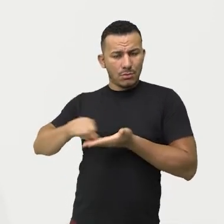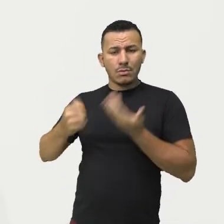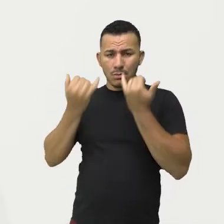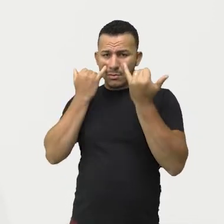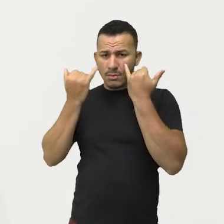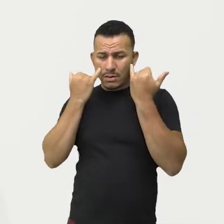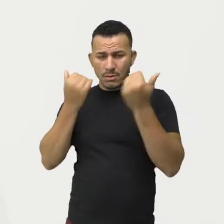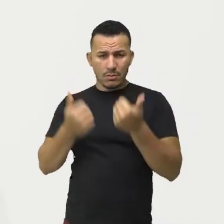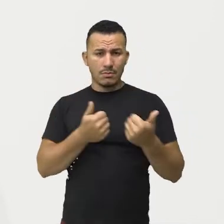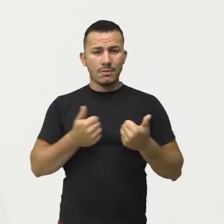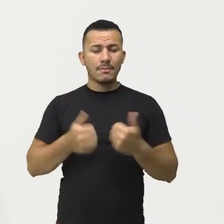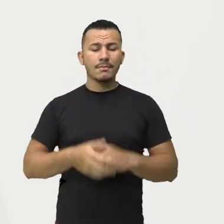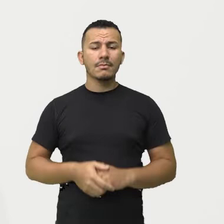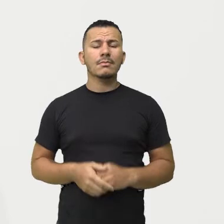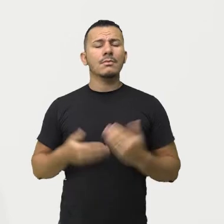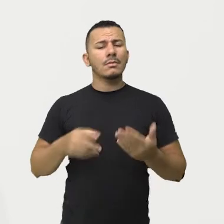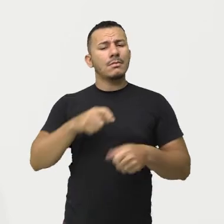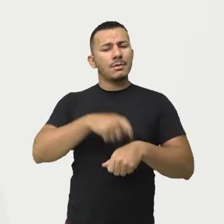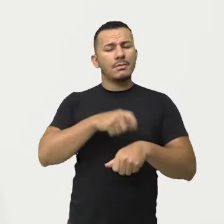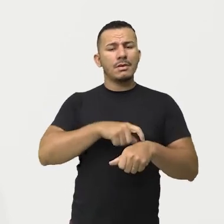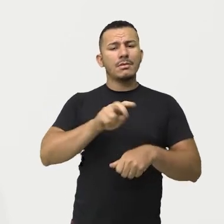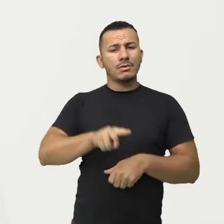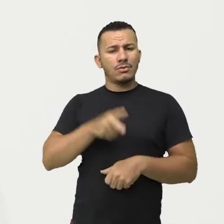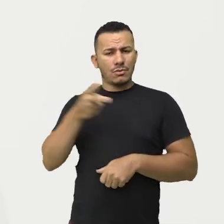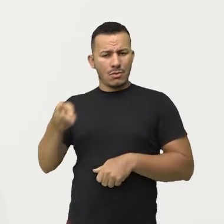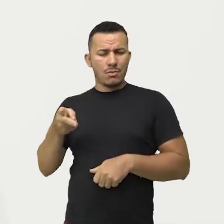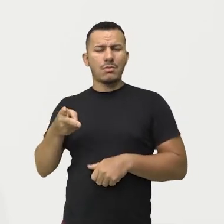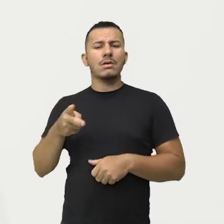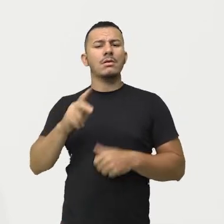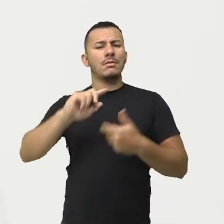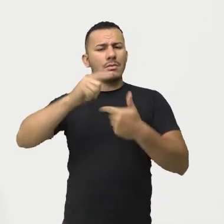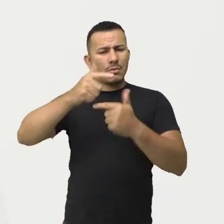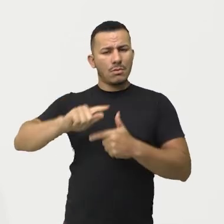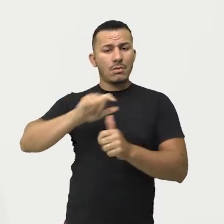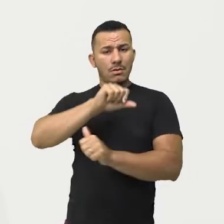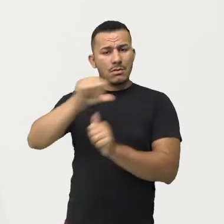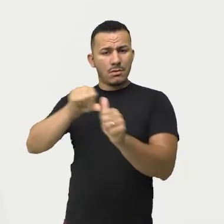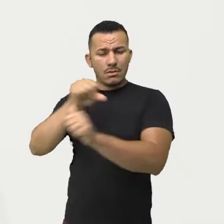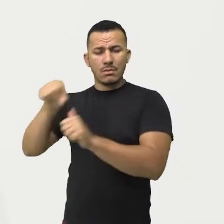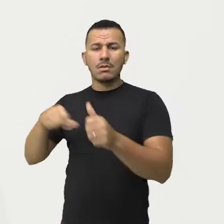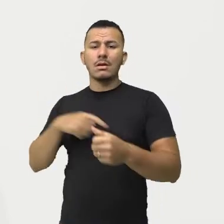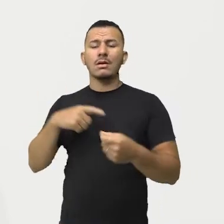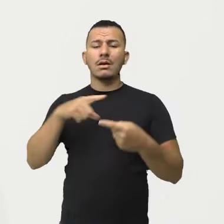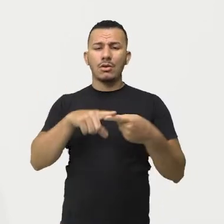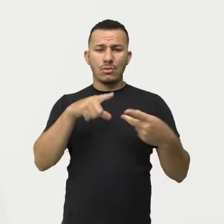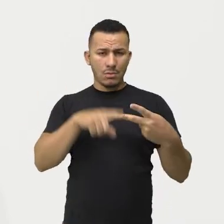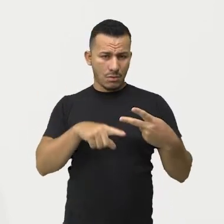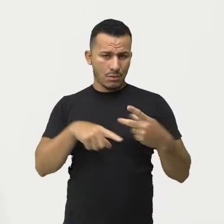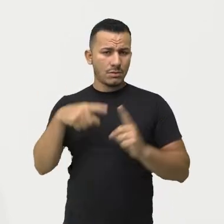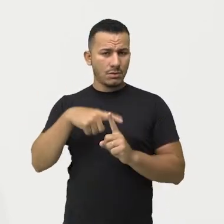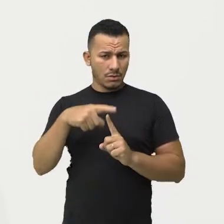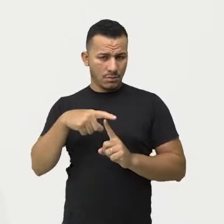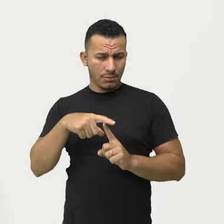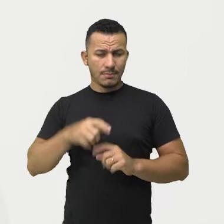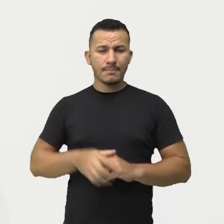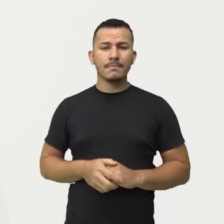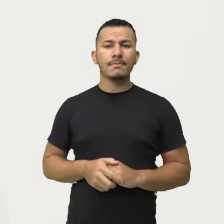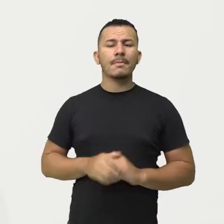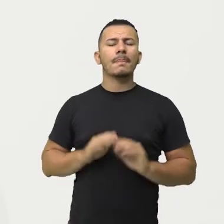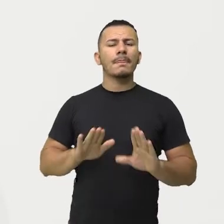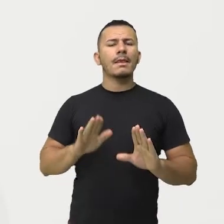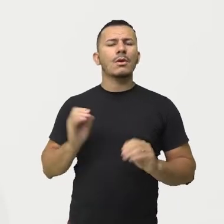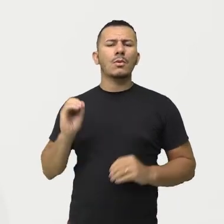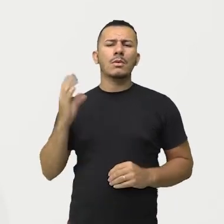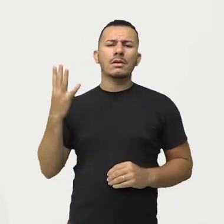quando fazemos alguma transformação geométrica, podem ocorrer duas situações. Opa, mas que